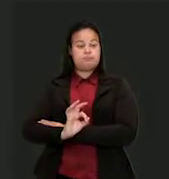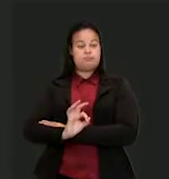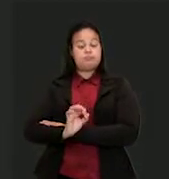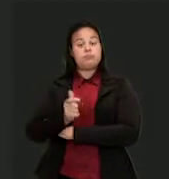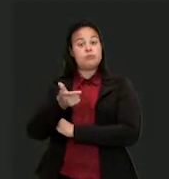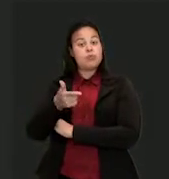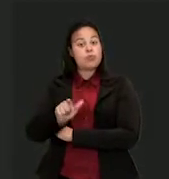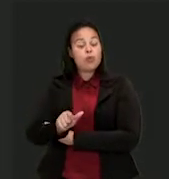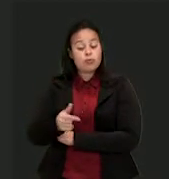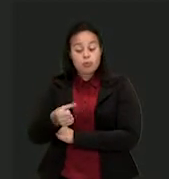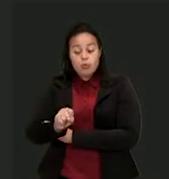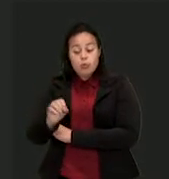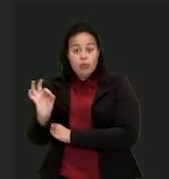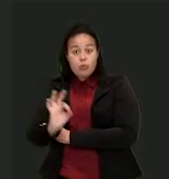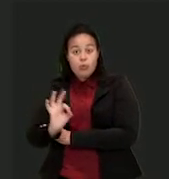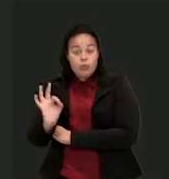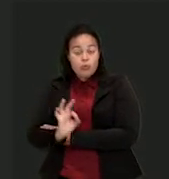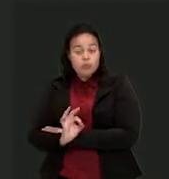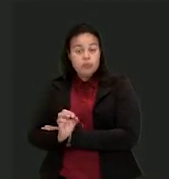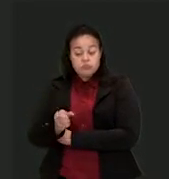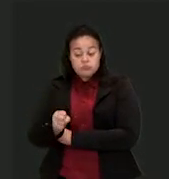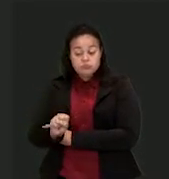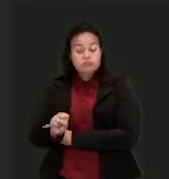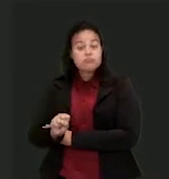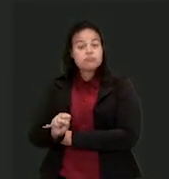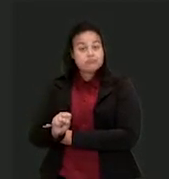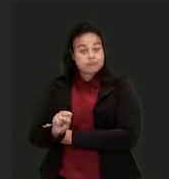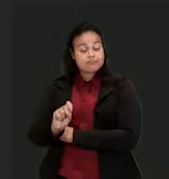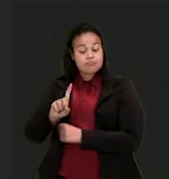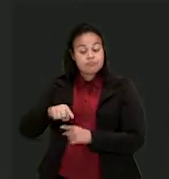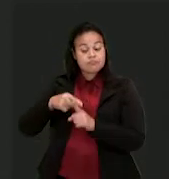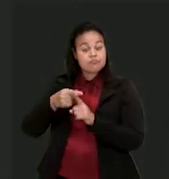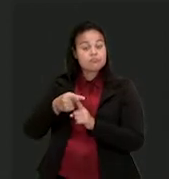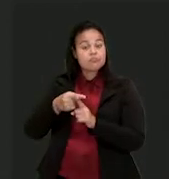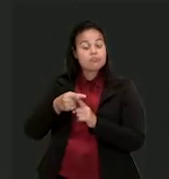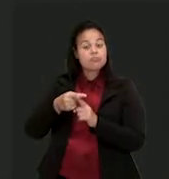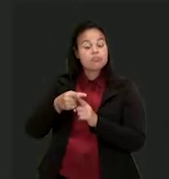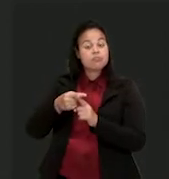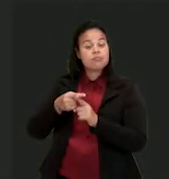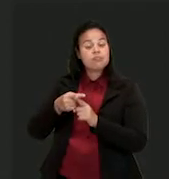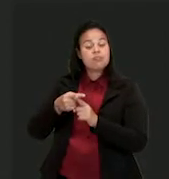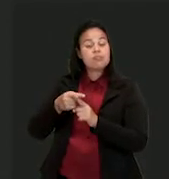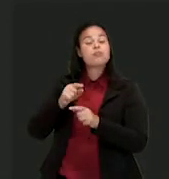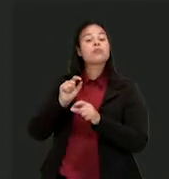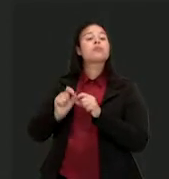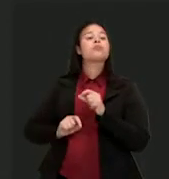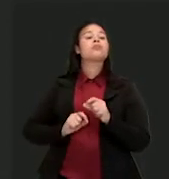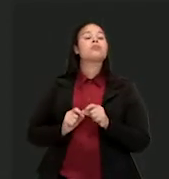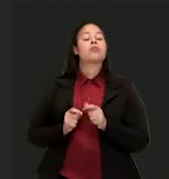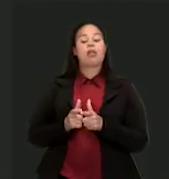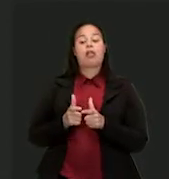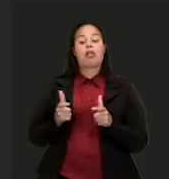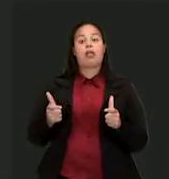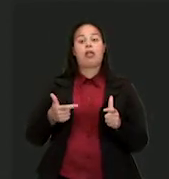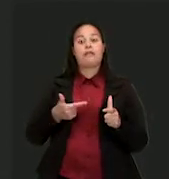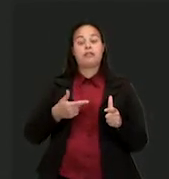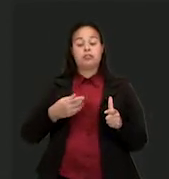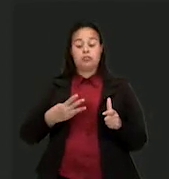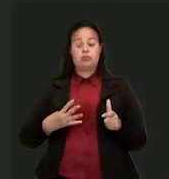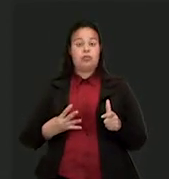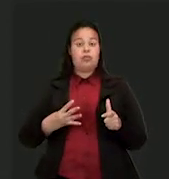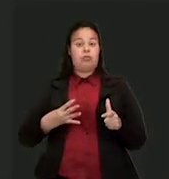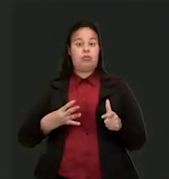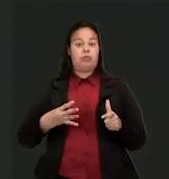outro desconto de 8 e mais alguns dias um aumento de